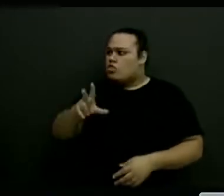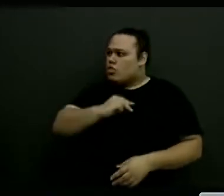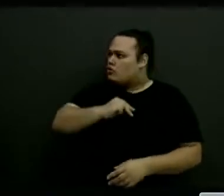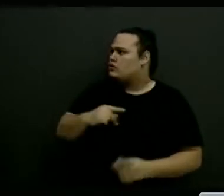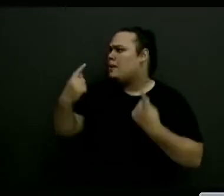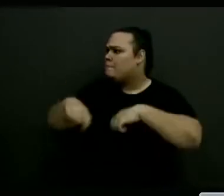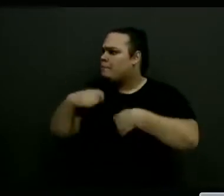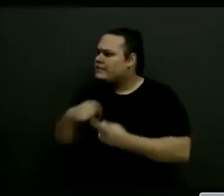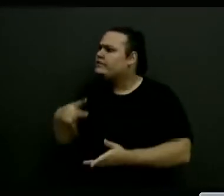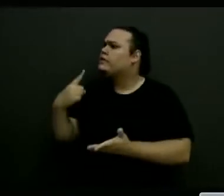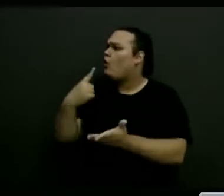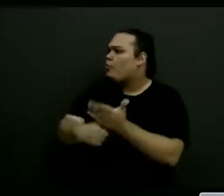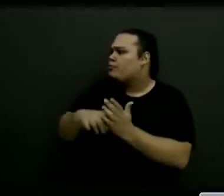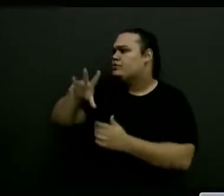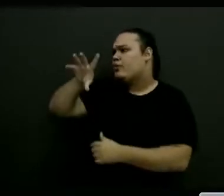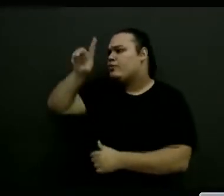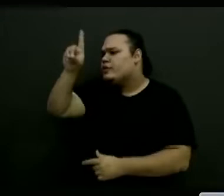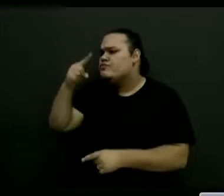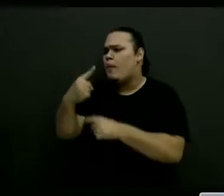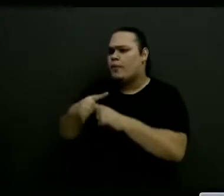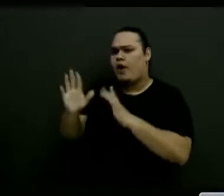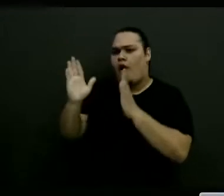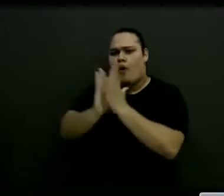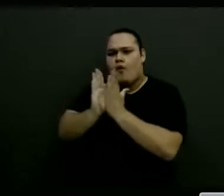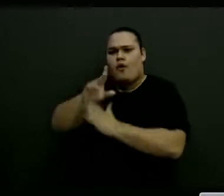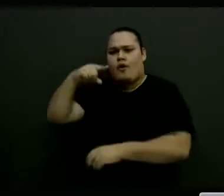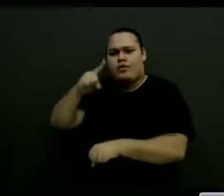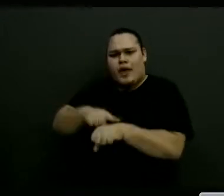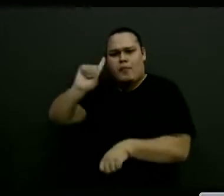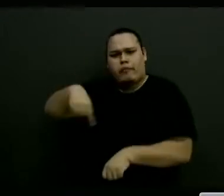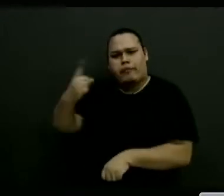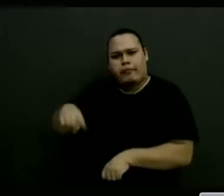Essa é uma constante no ministério de Cristo Jesus.